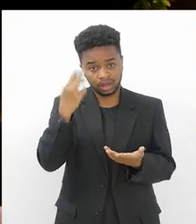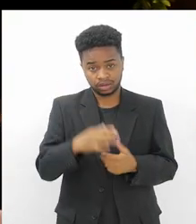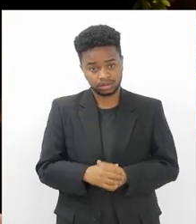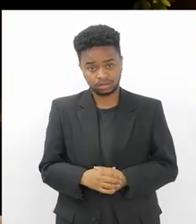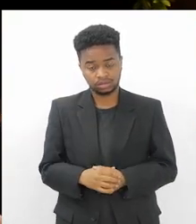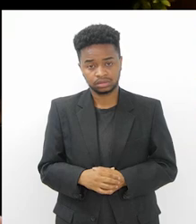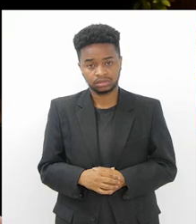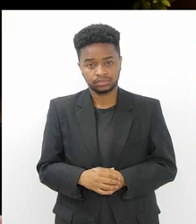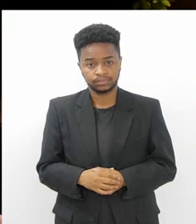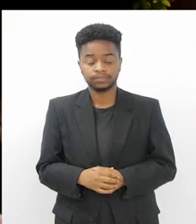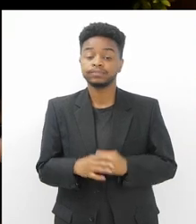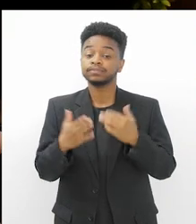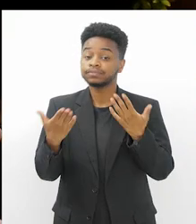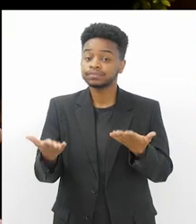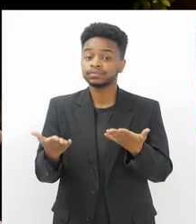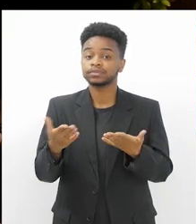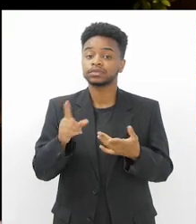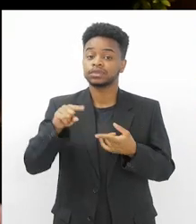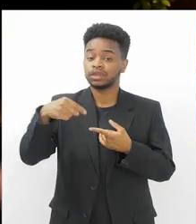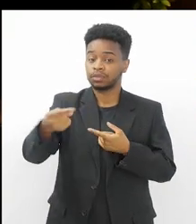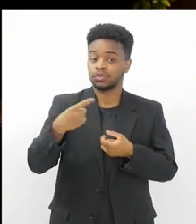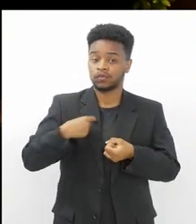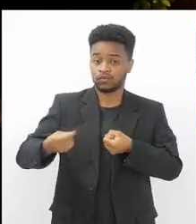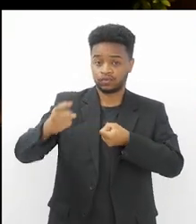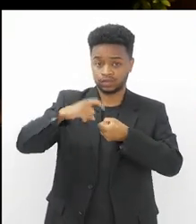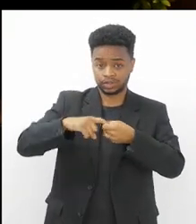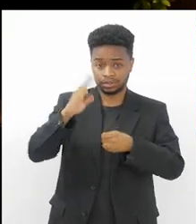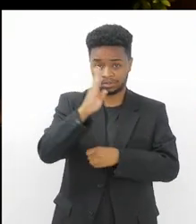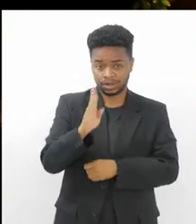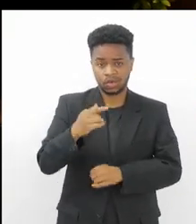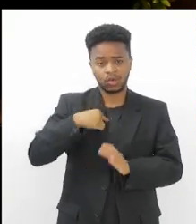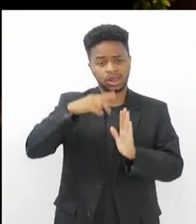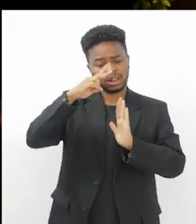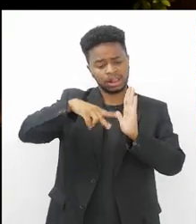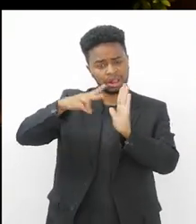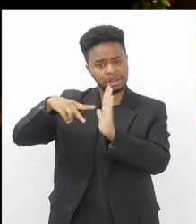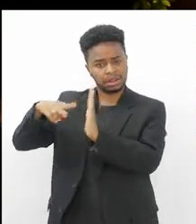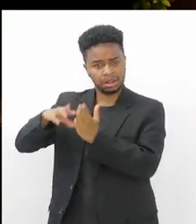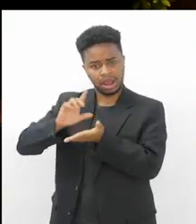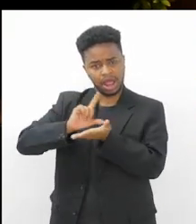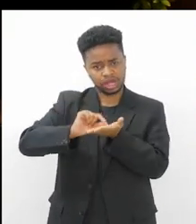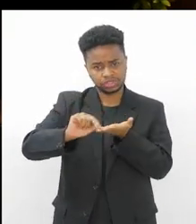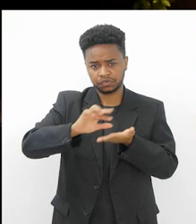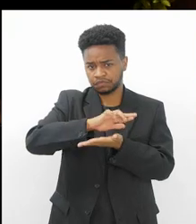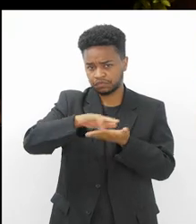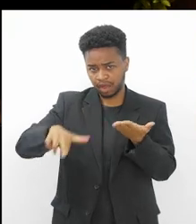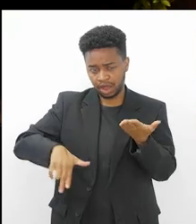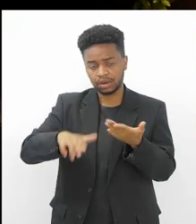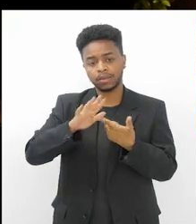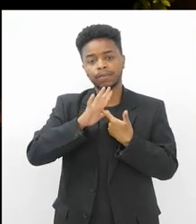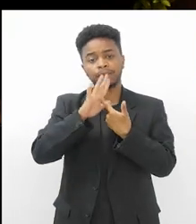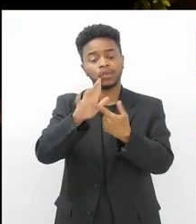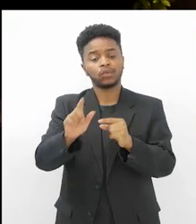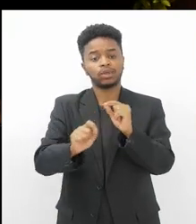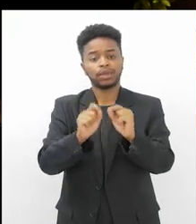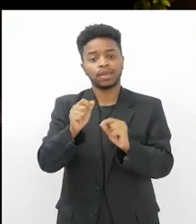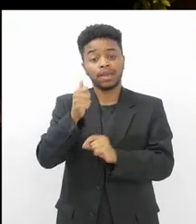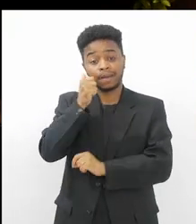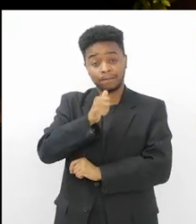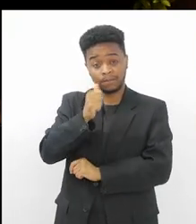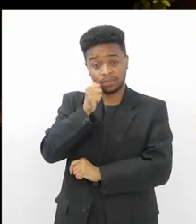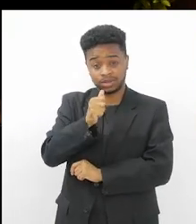matou, não é? E aí, quando eu voltei para o Brasil, eu li uma série de artigos na